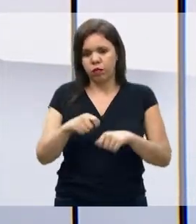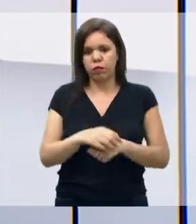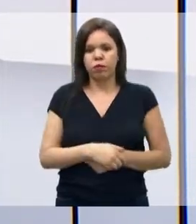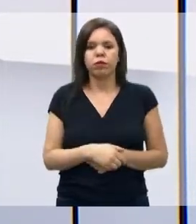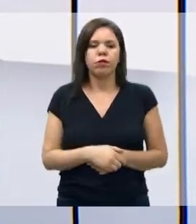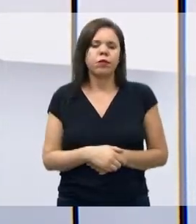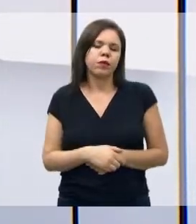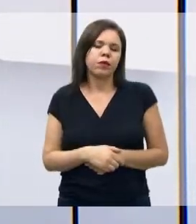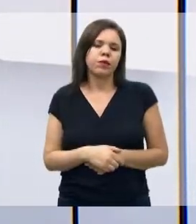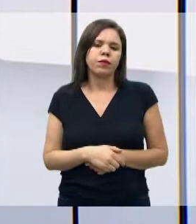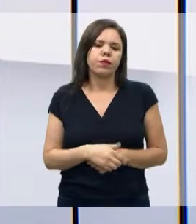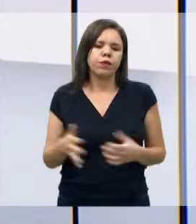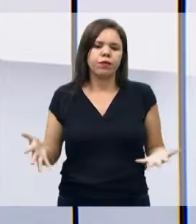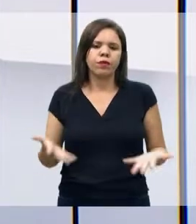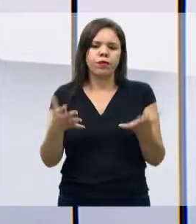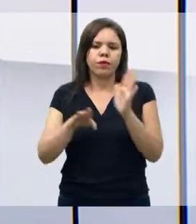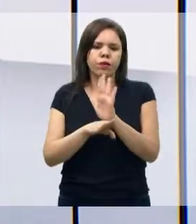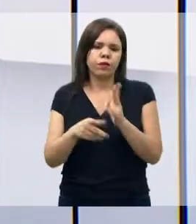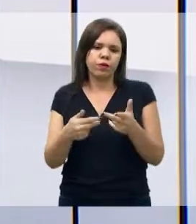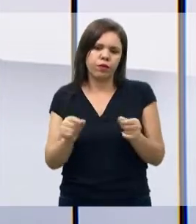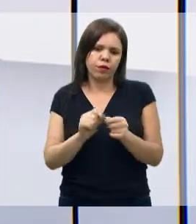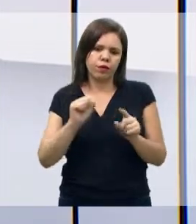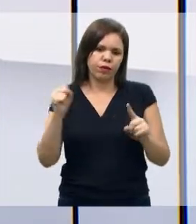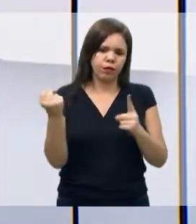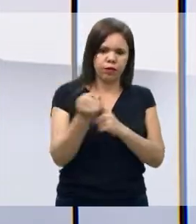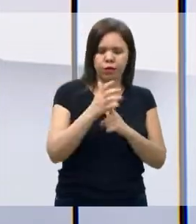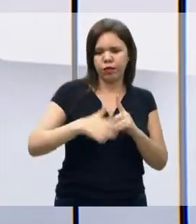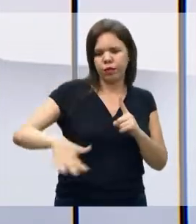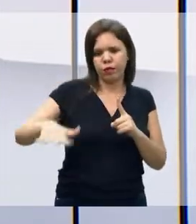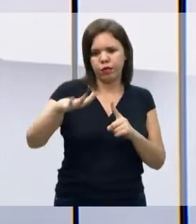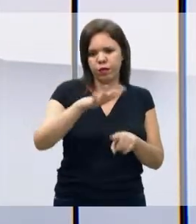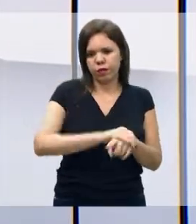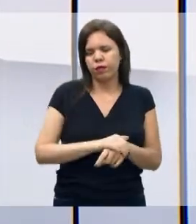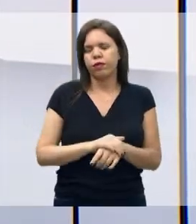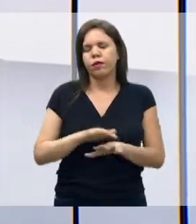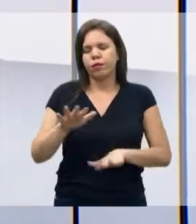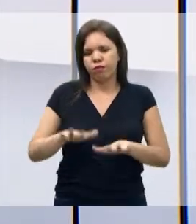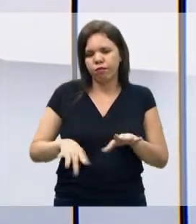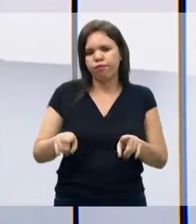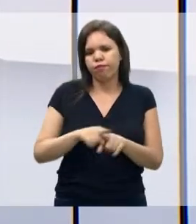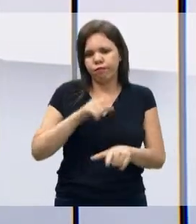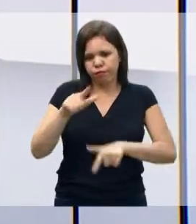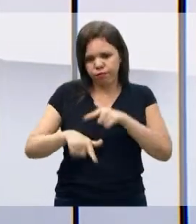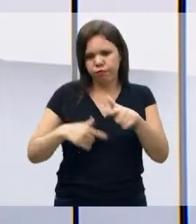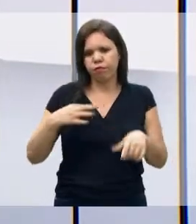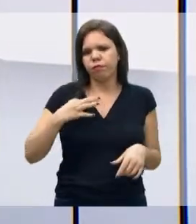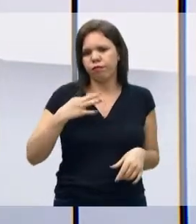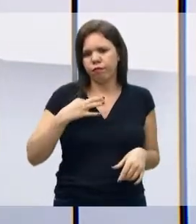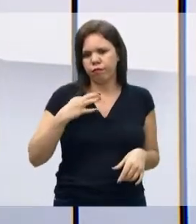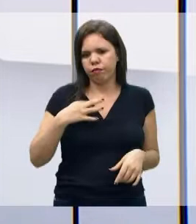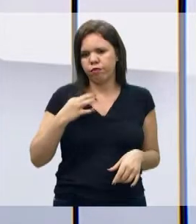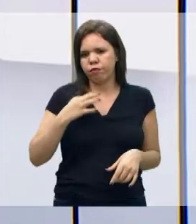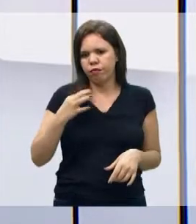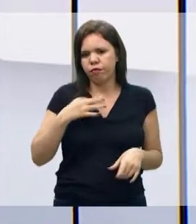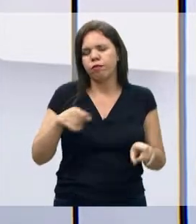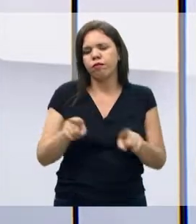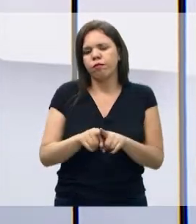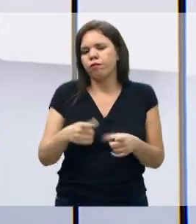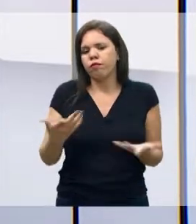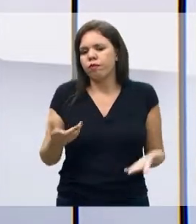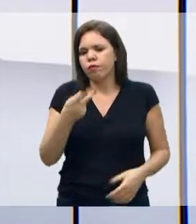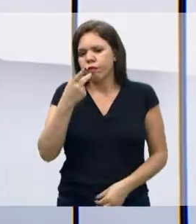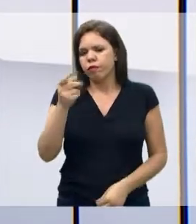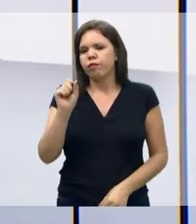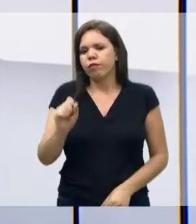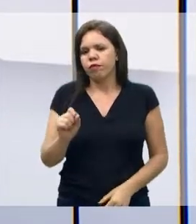possibilidade de estar colaborando de alguma forma com a sociedade, até muitas vezes com trabalho voluntário. E por que não dizer também